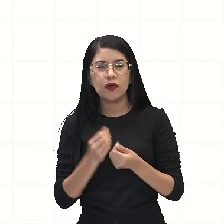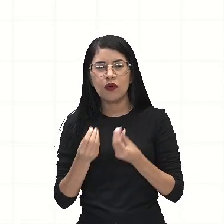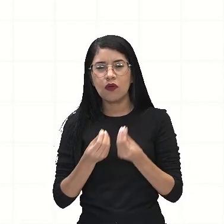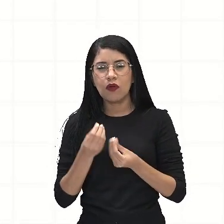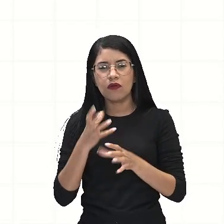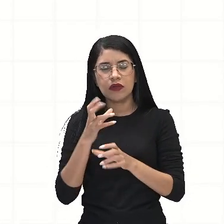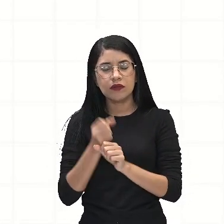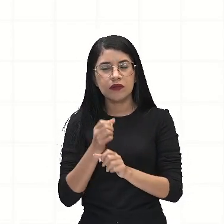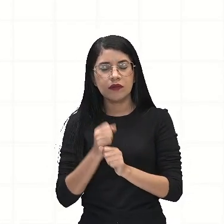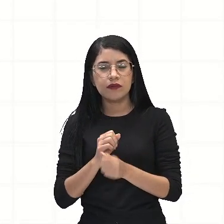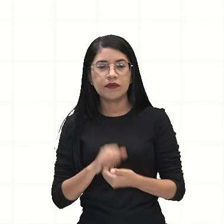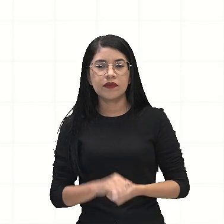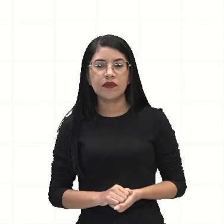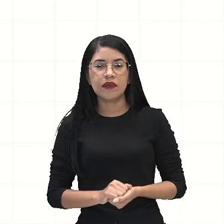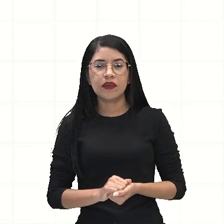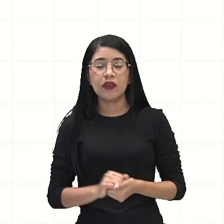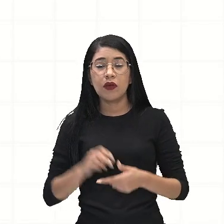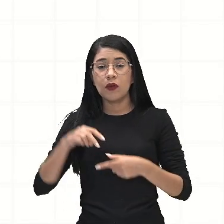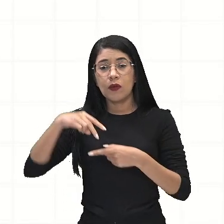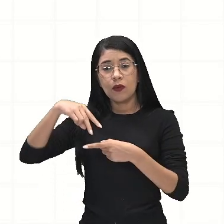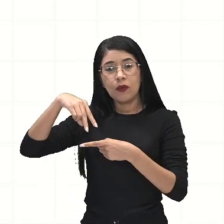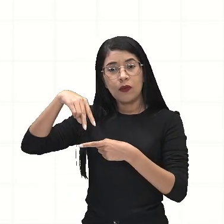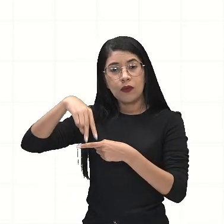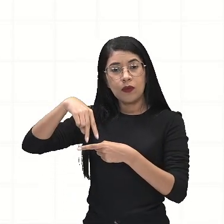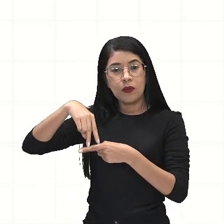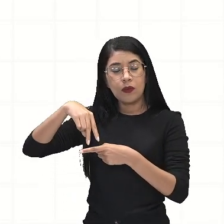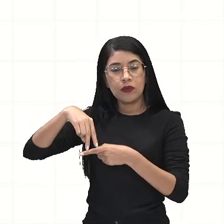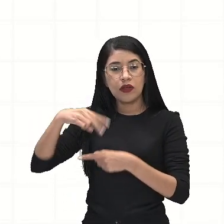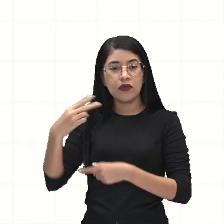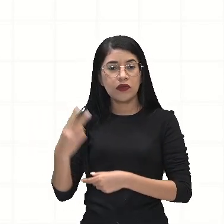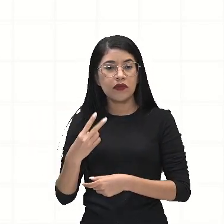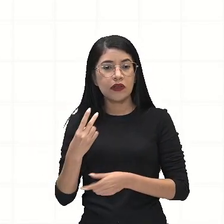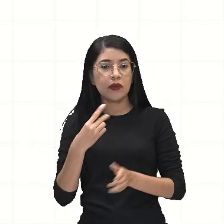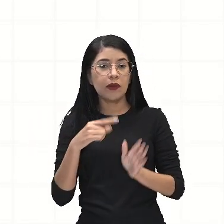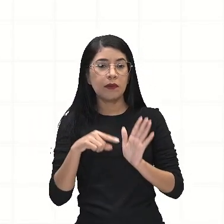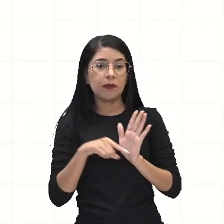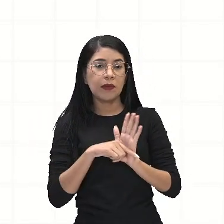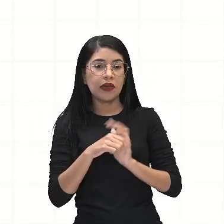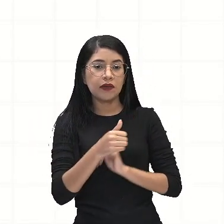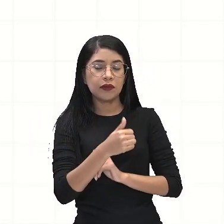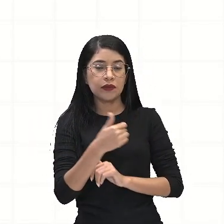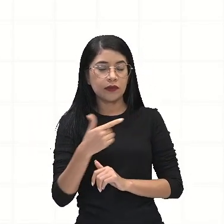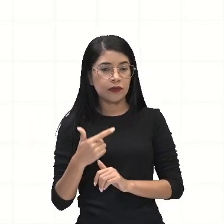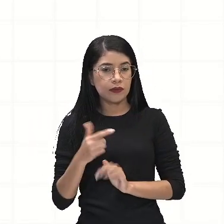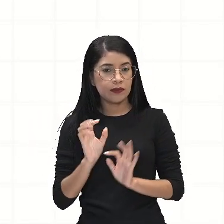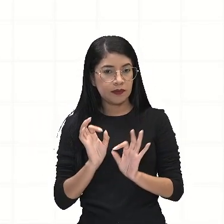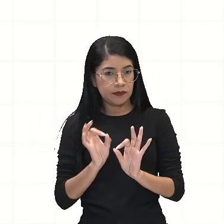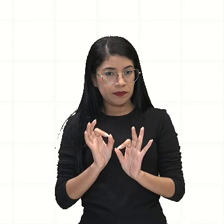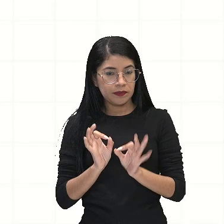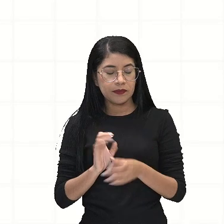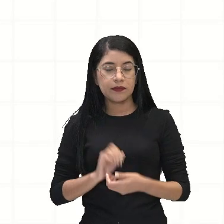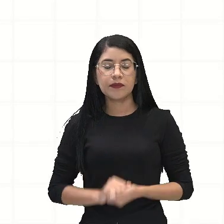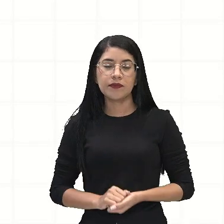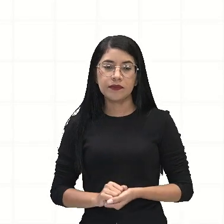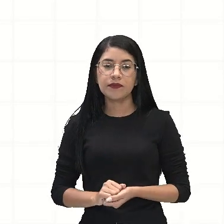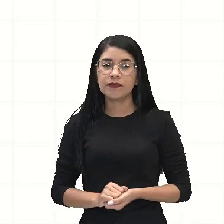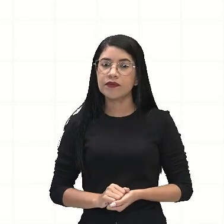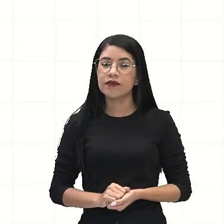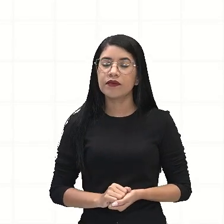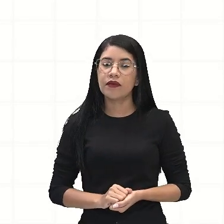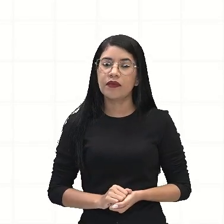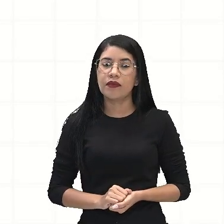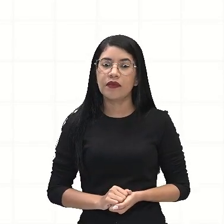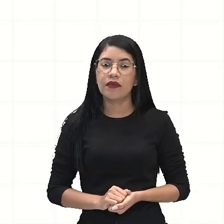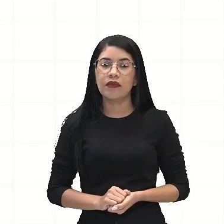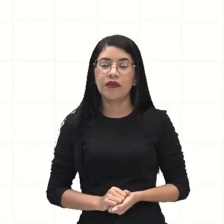ó. Quanto que vale o delta? O delta vale menos 12, certo? Menos 12. Delta